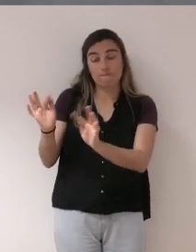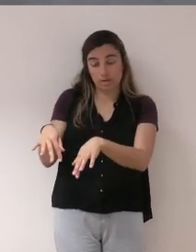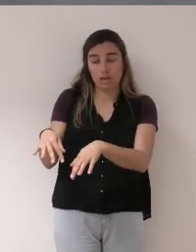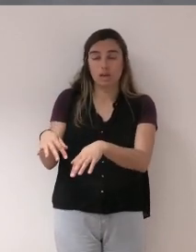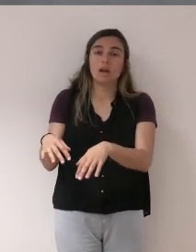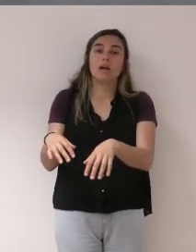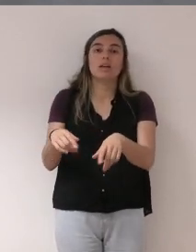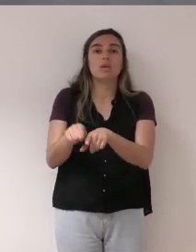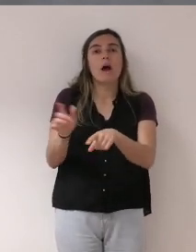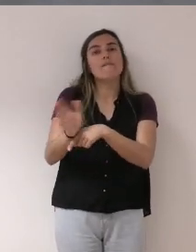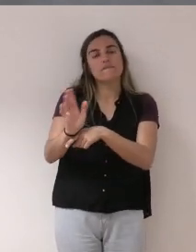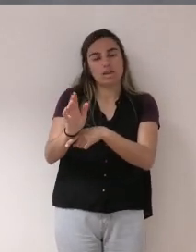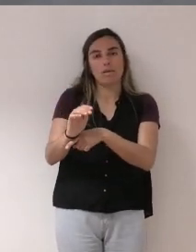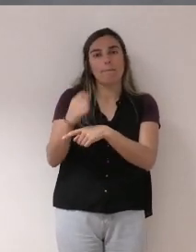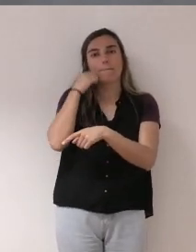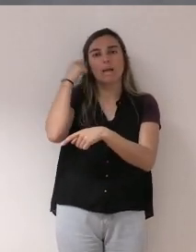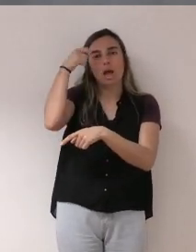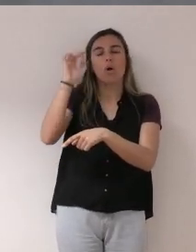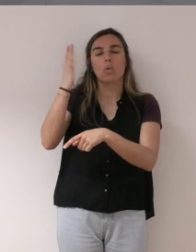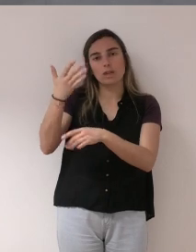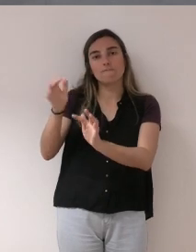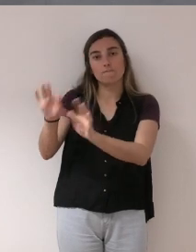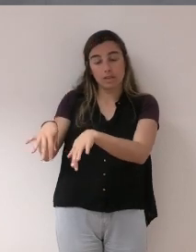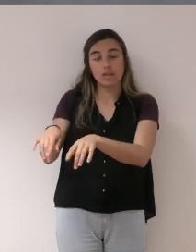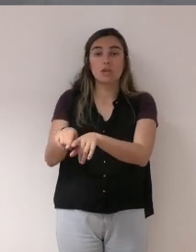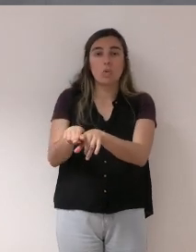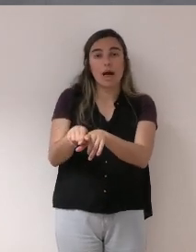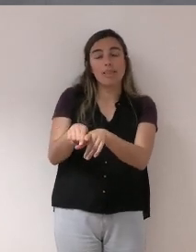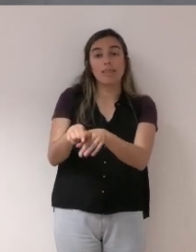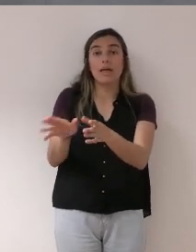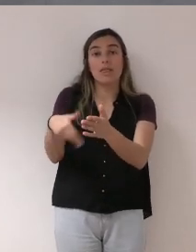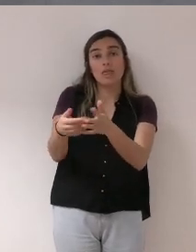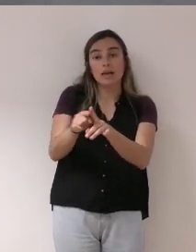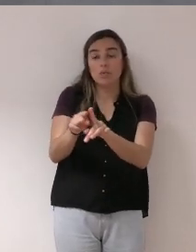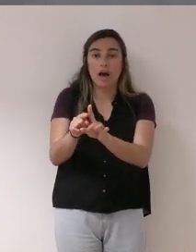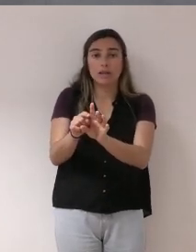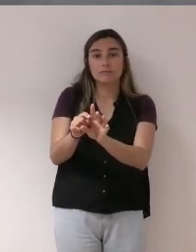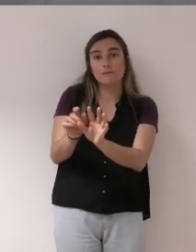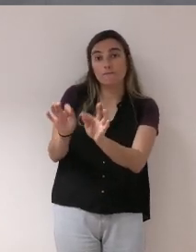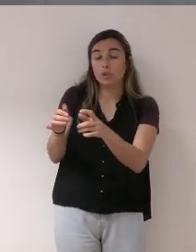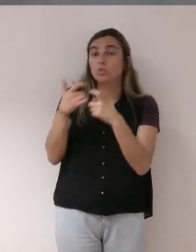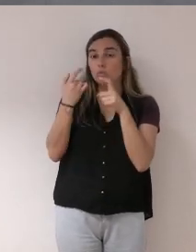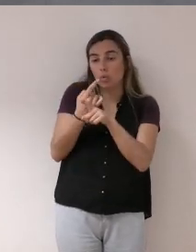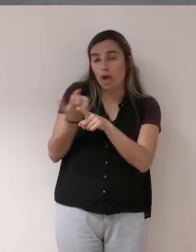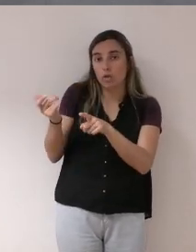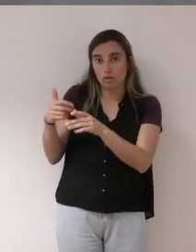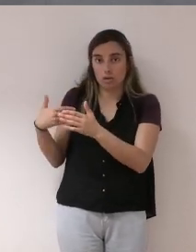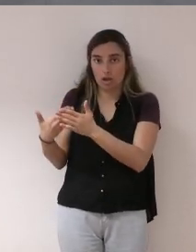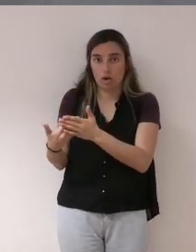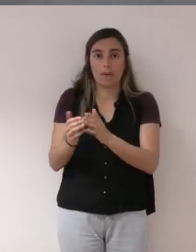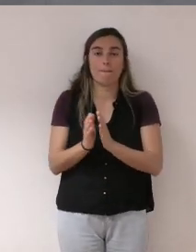filme, de uma narrativa, constrói retrospectivamente tudo aquilo que aconteceu. E que, de alguma maneira,